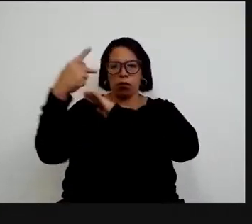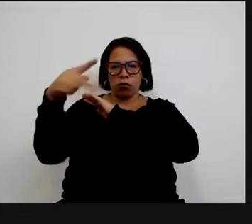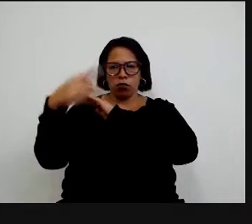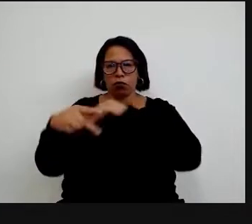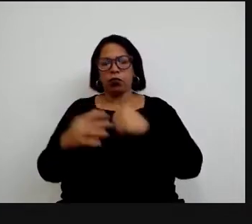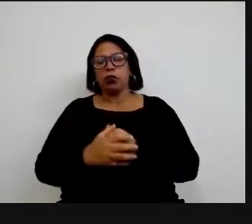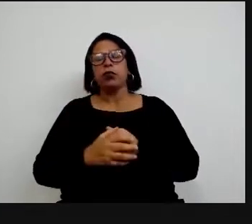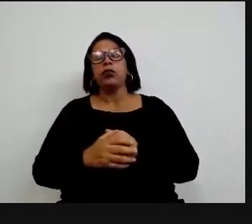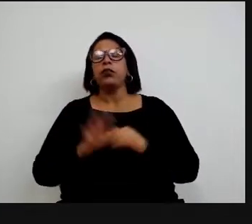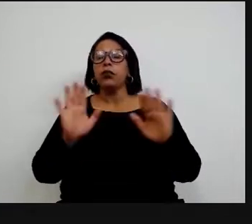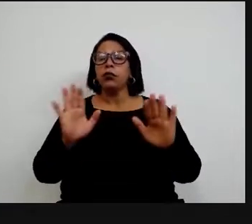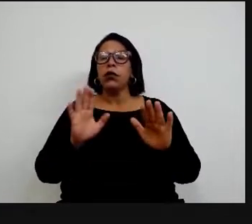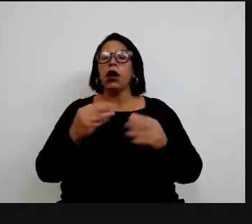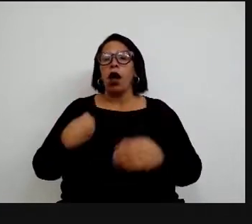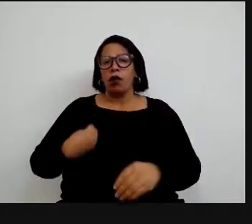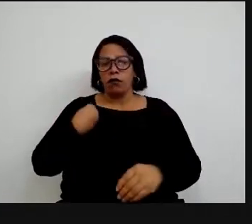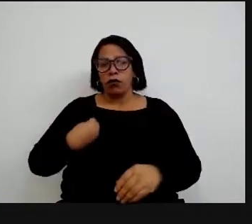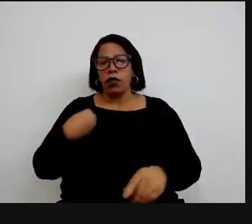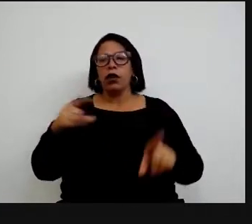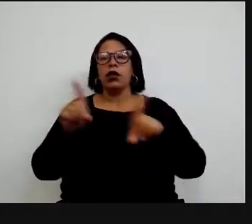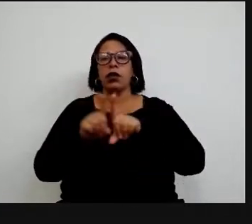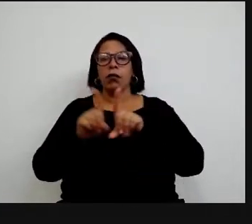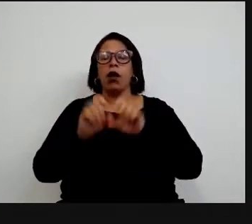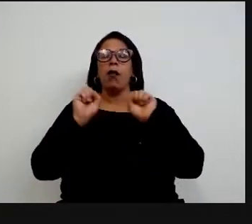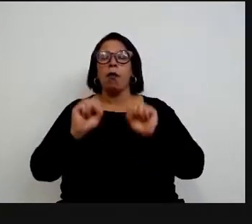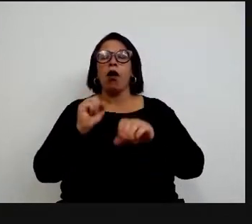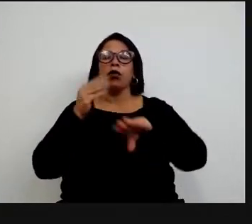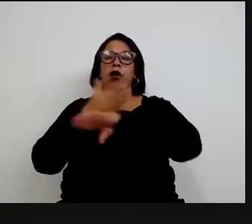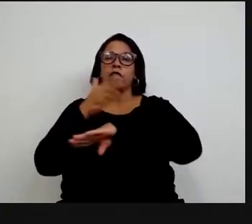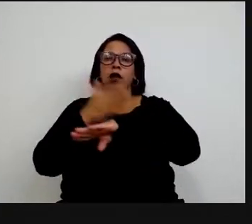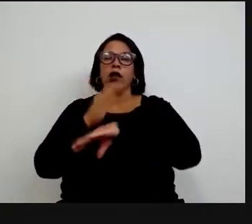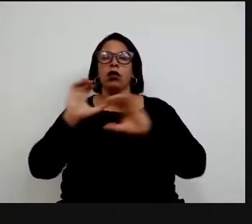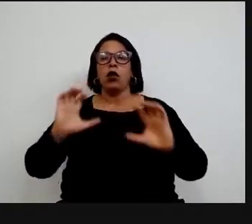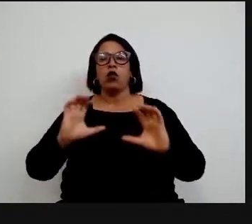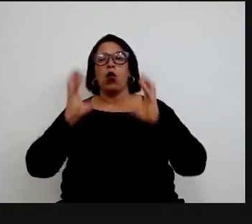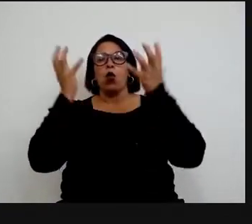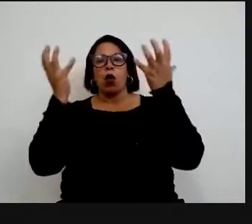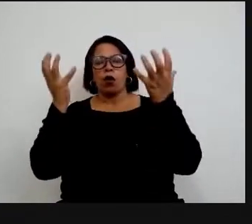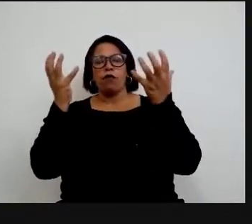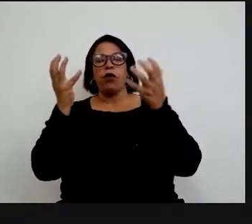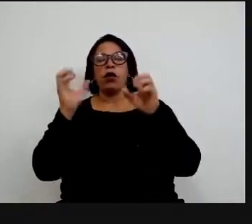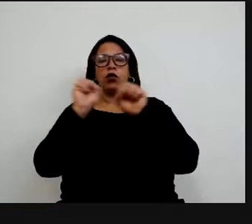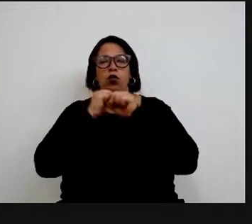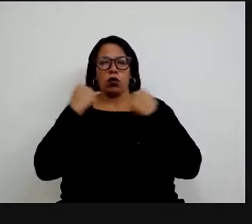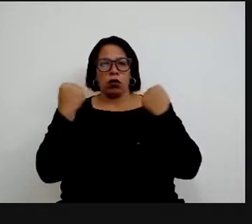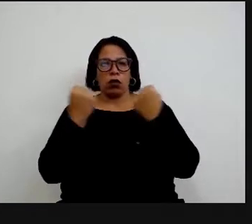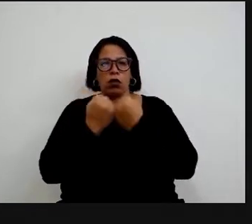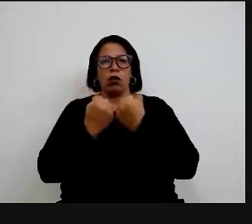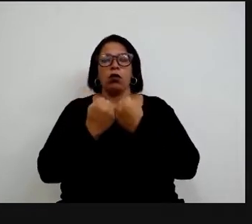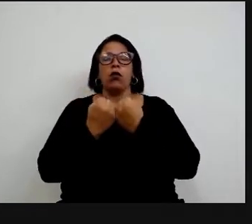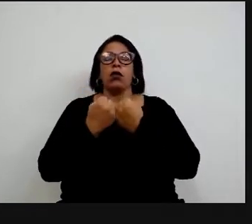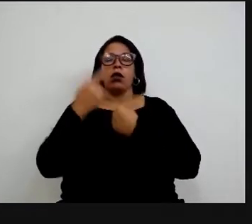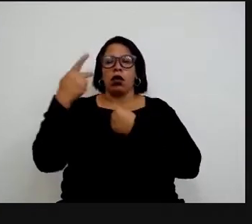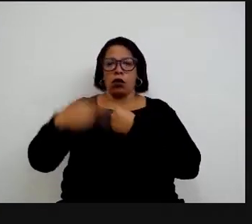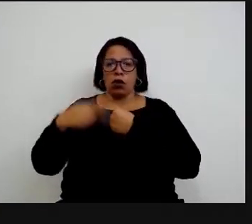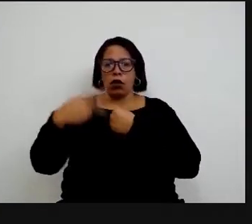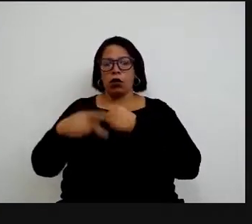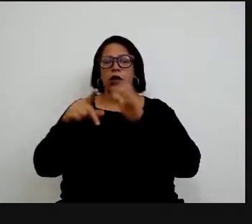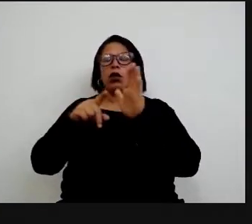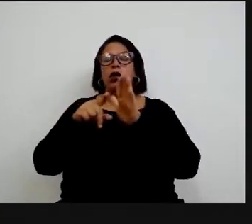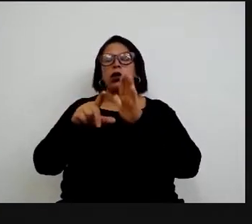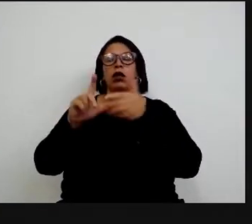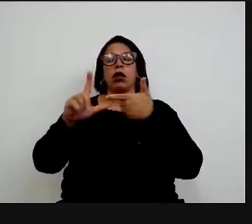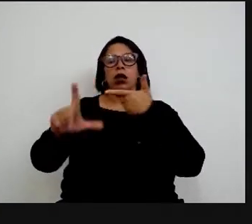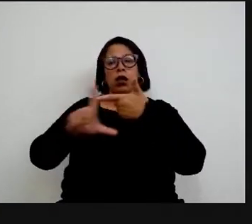pergunta. Para registrar presença também, você pode acessar o evento pela plataforma do Seminário de Educação Legislativa. O